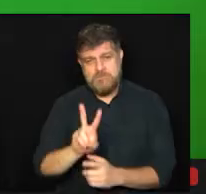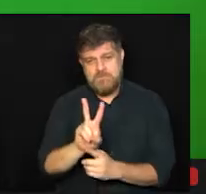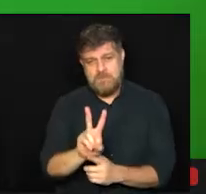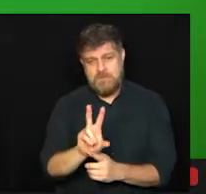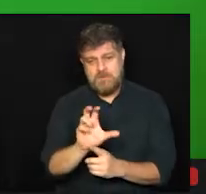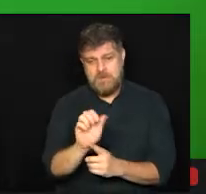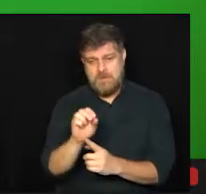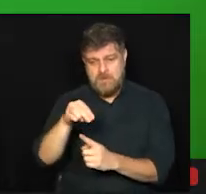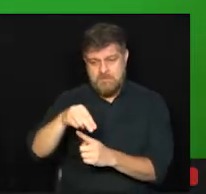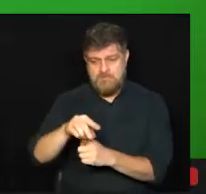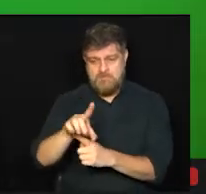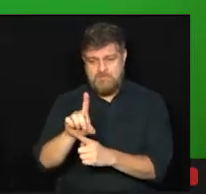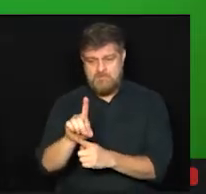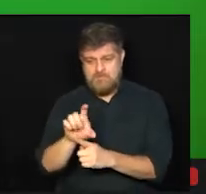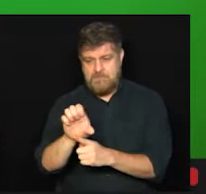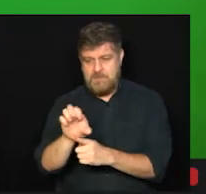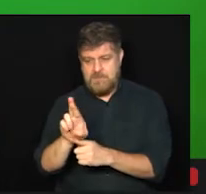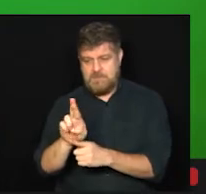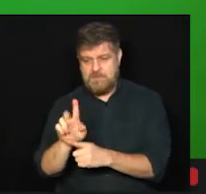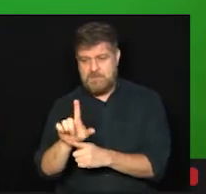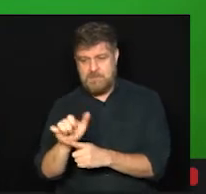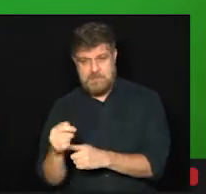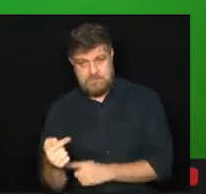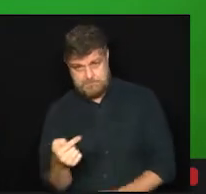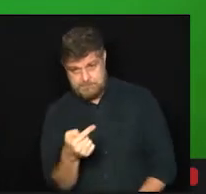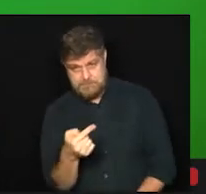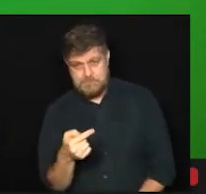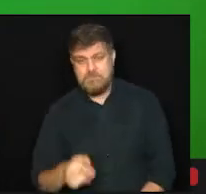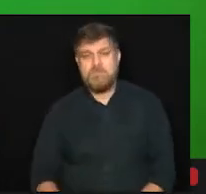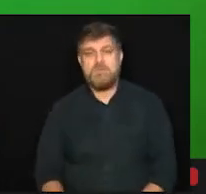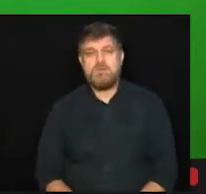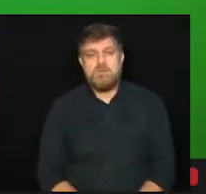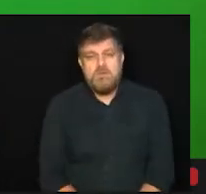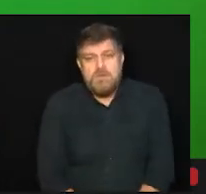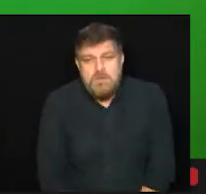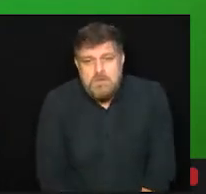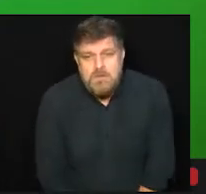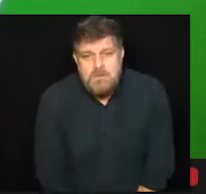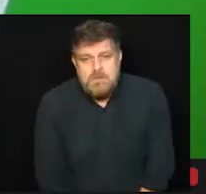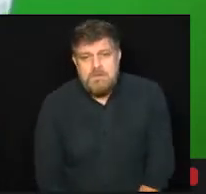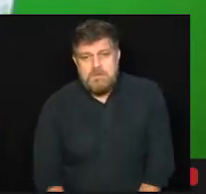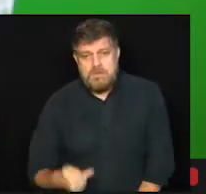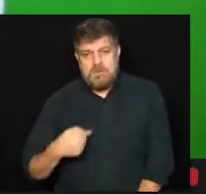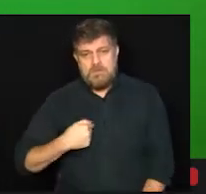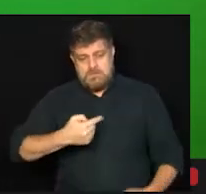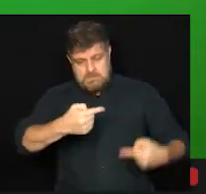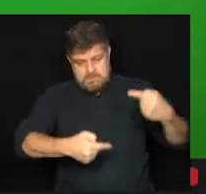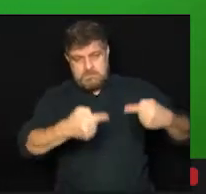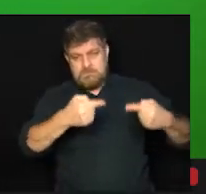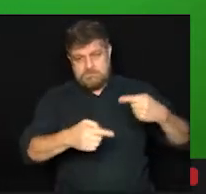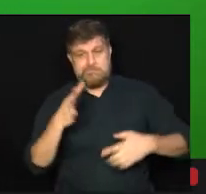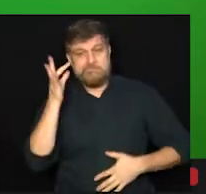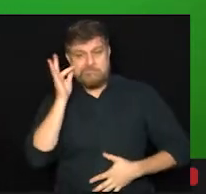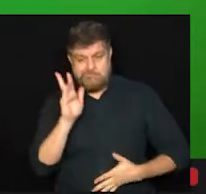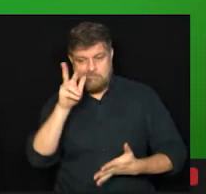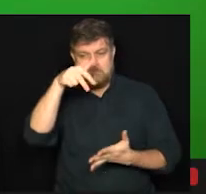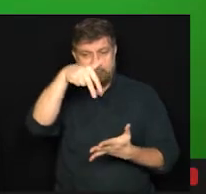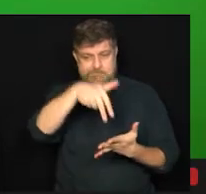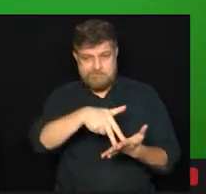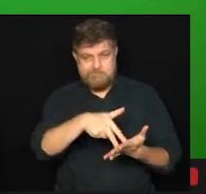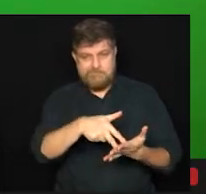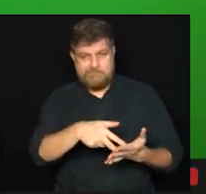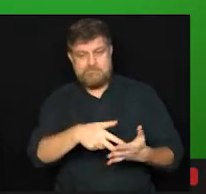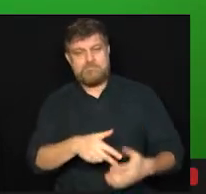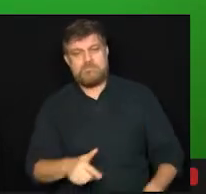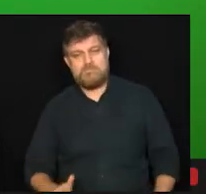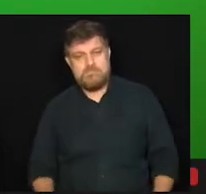Em relação, presidente, eu até participei da discussão na época com